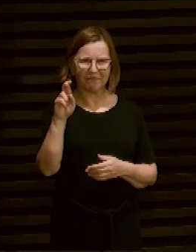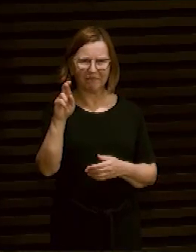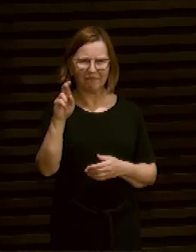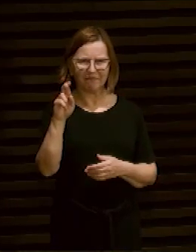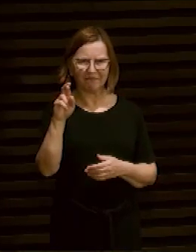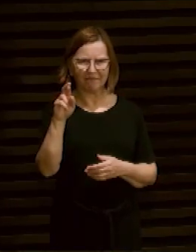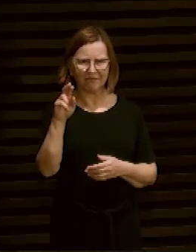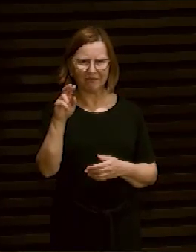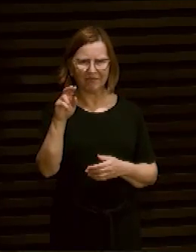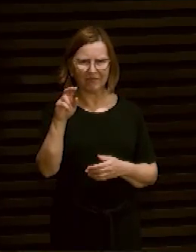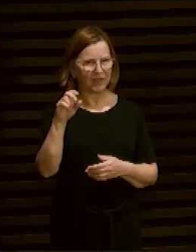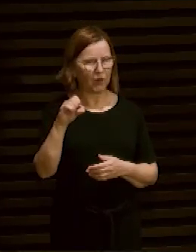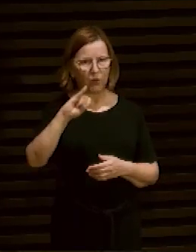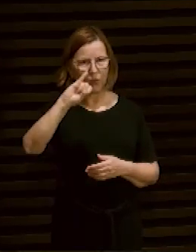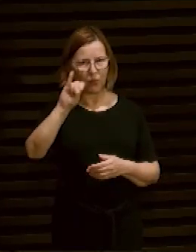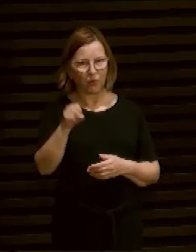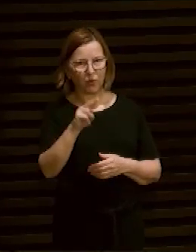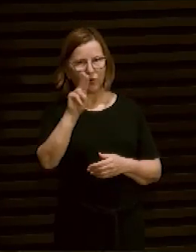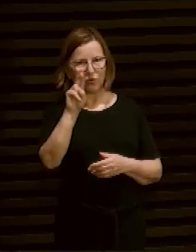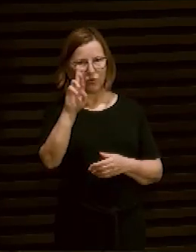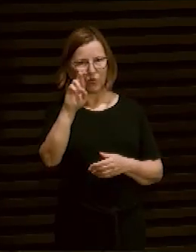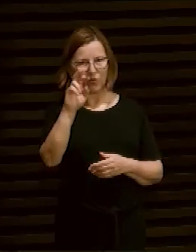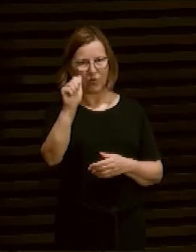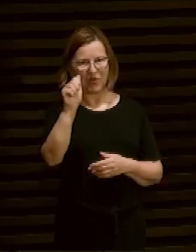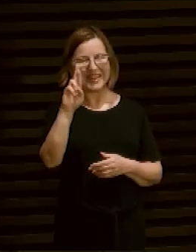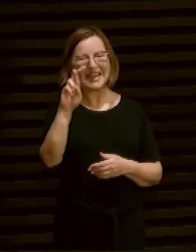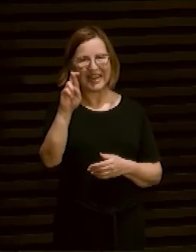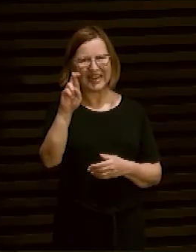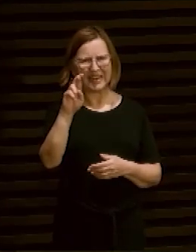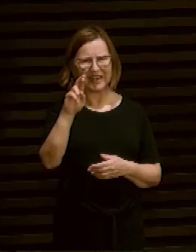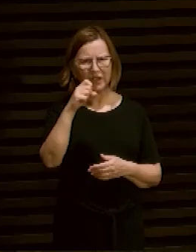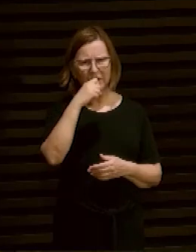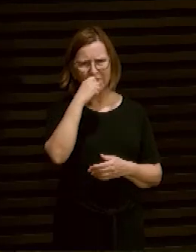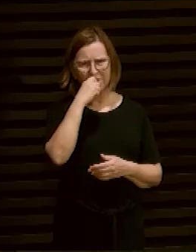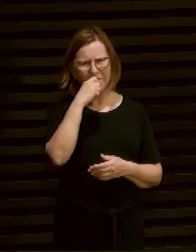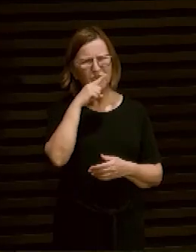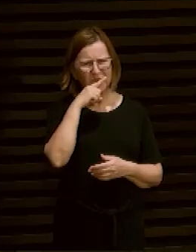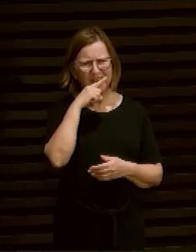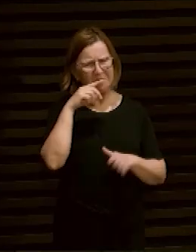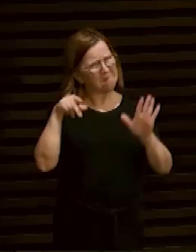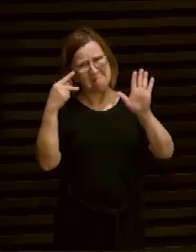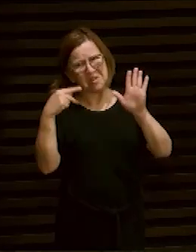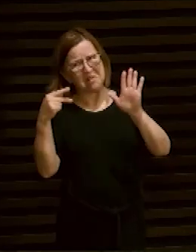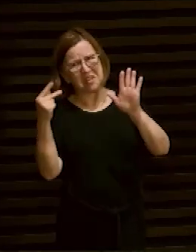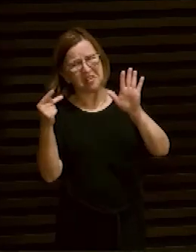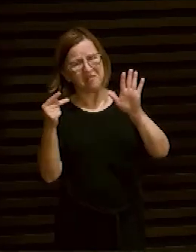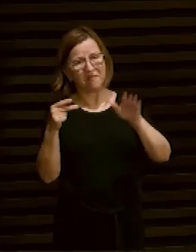de incredulidade que vos afaste do Deus vivo. Pelo contrário,